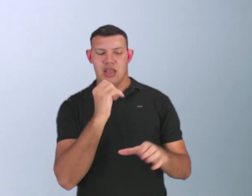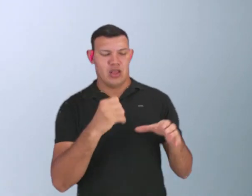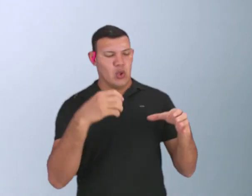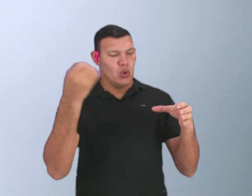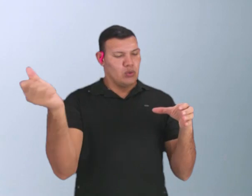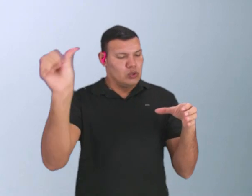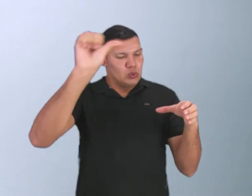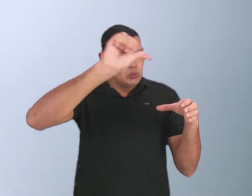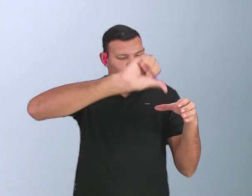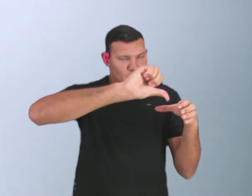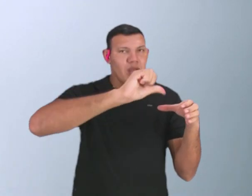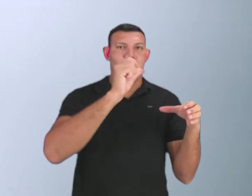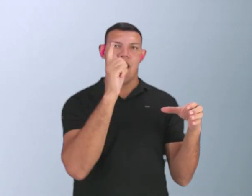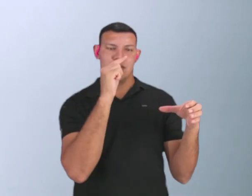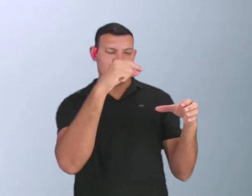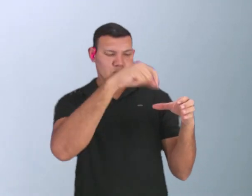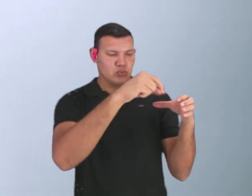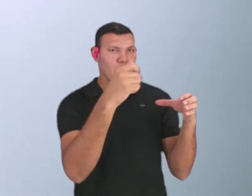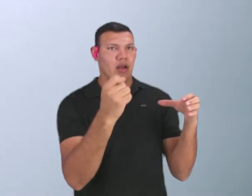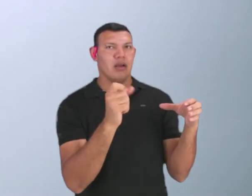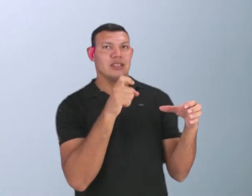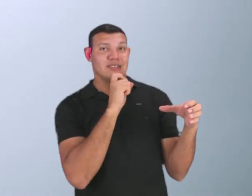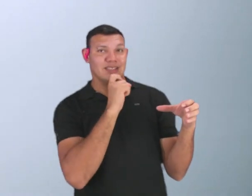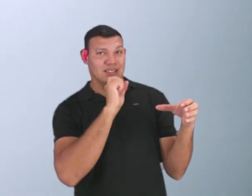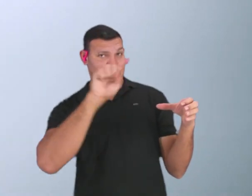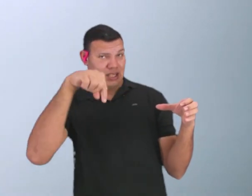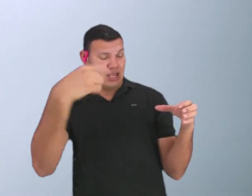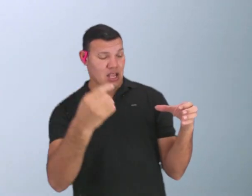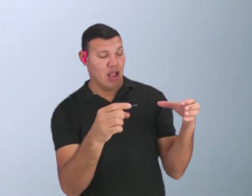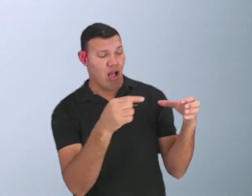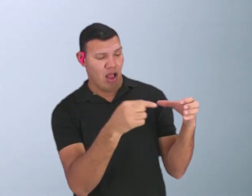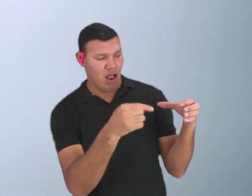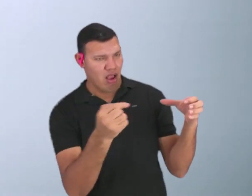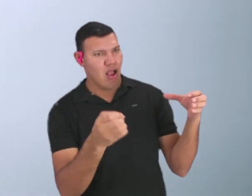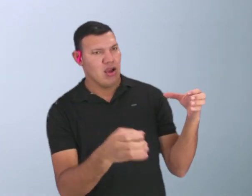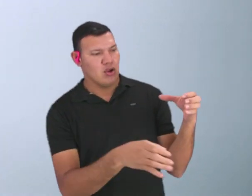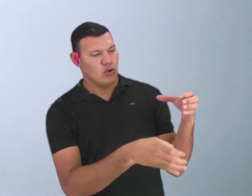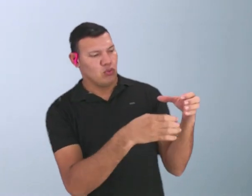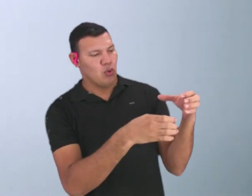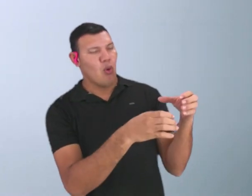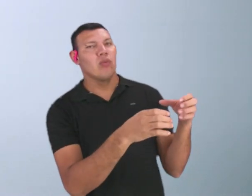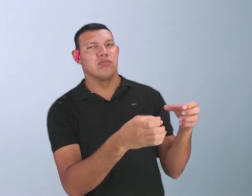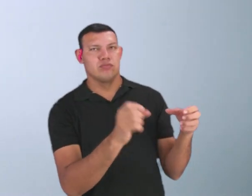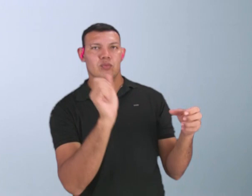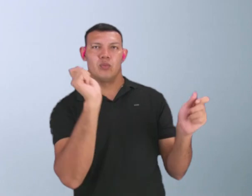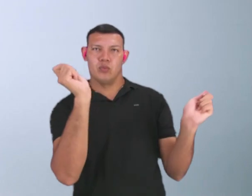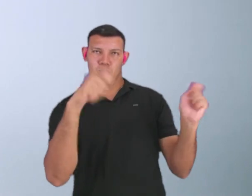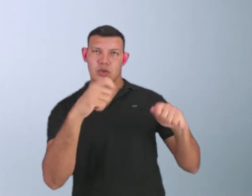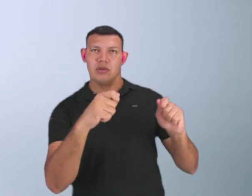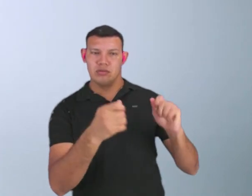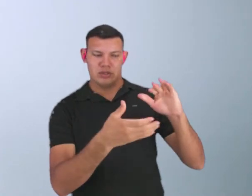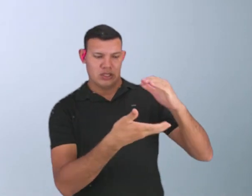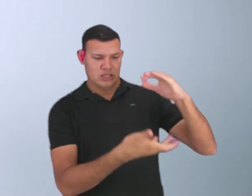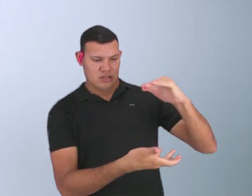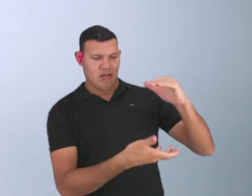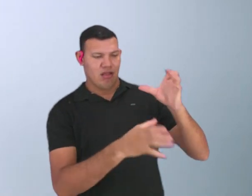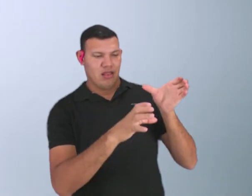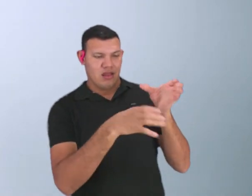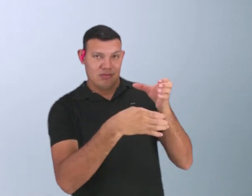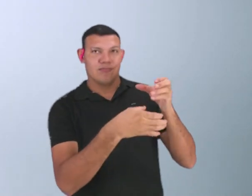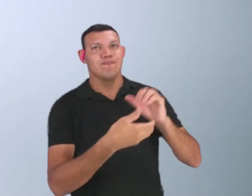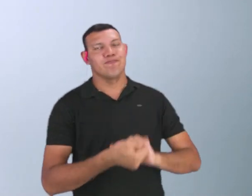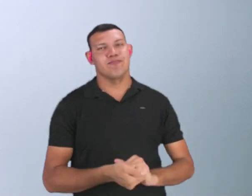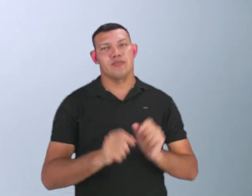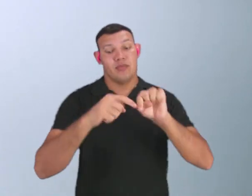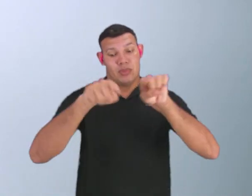E isso, quando eu falo de líquido, se eu falar, por exemplo, de um outro fluido que não seja líquido, no estado gasoso, seria um ambiente, por exemplo, uma